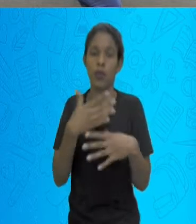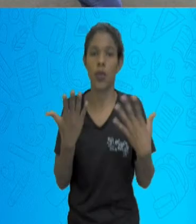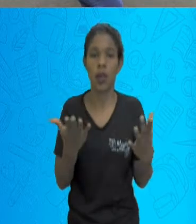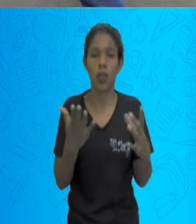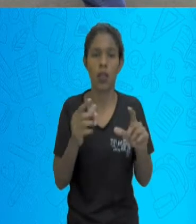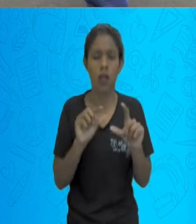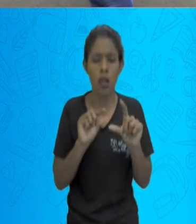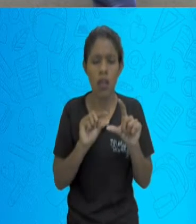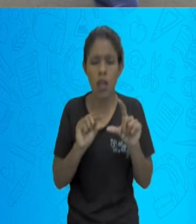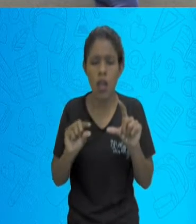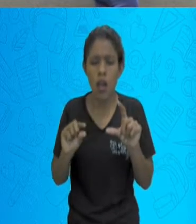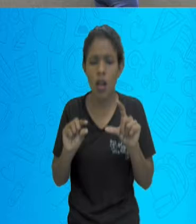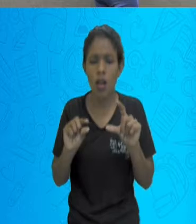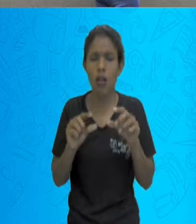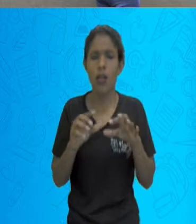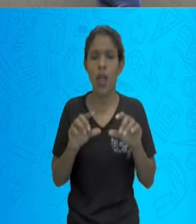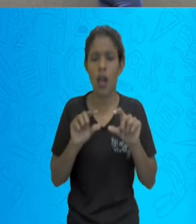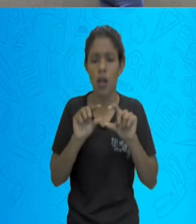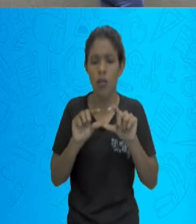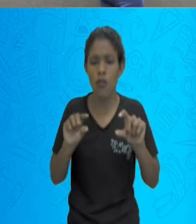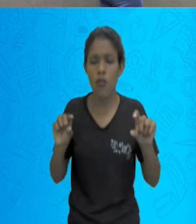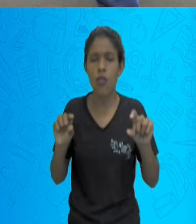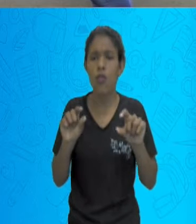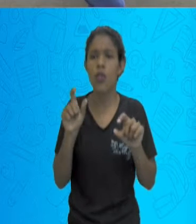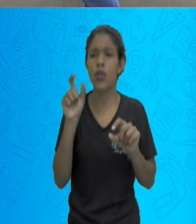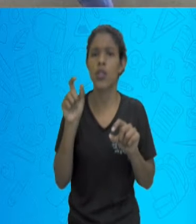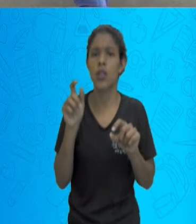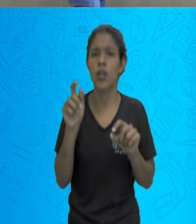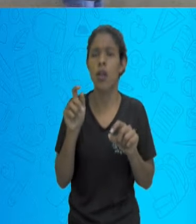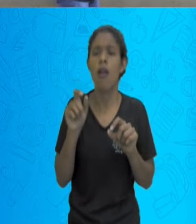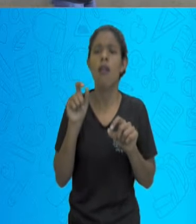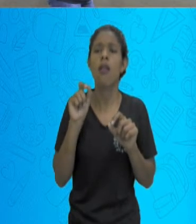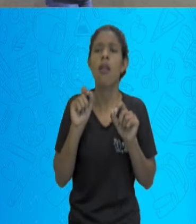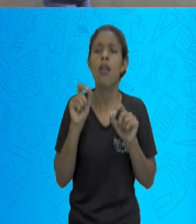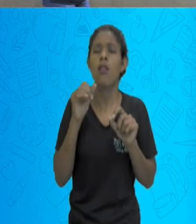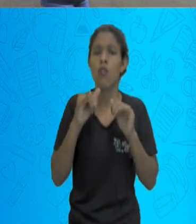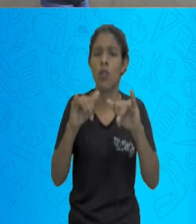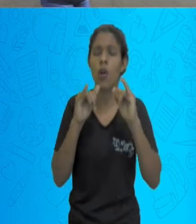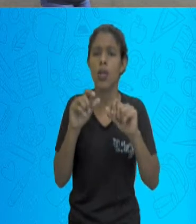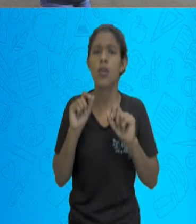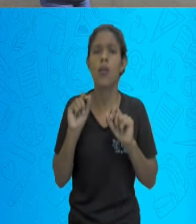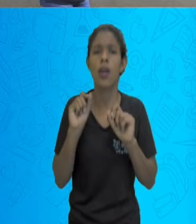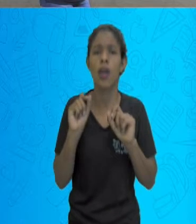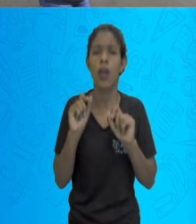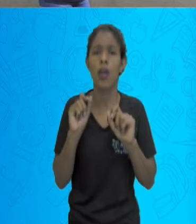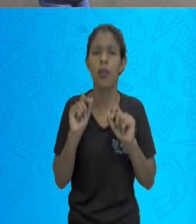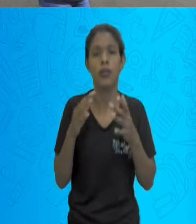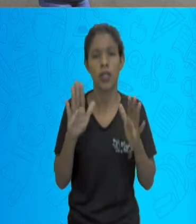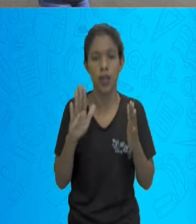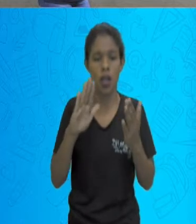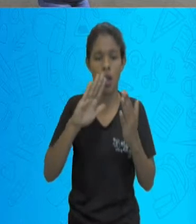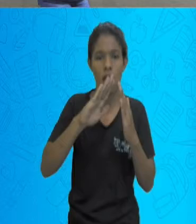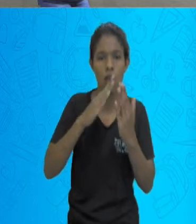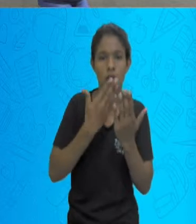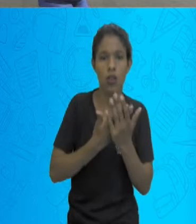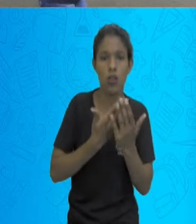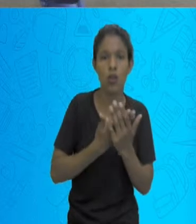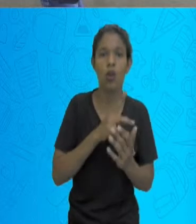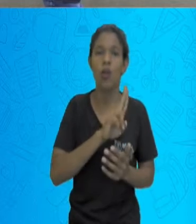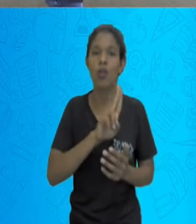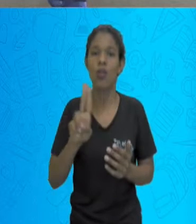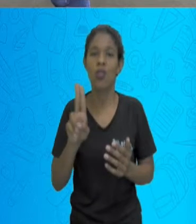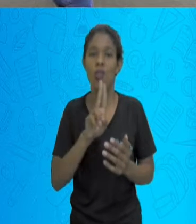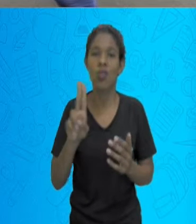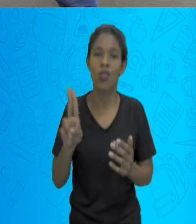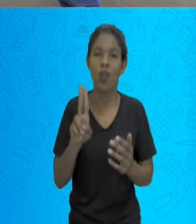a escola que pegou referência, Escola Bom Saber, o nome da escola, de onde foram coletados os